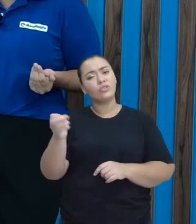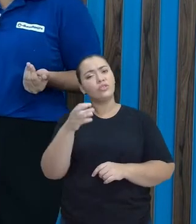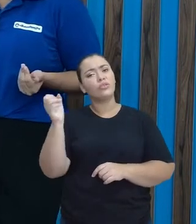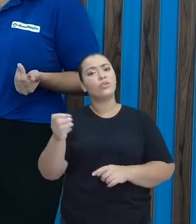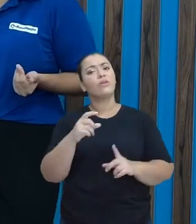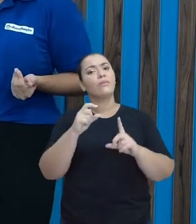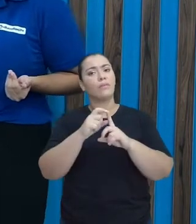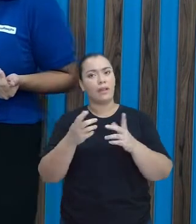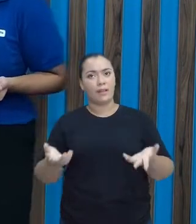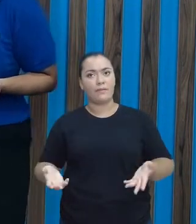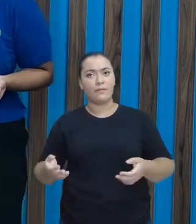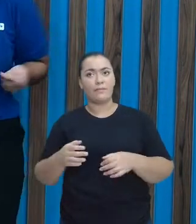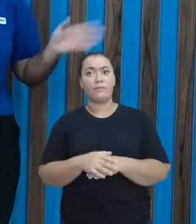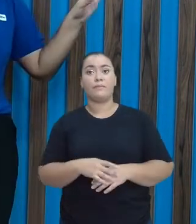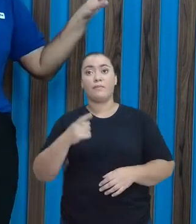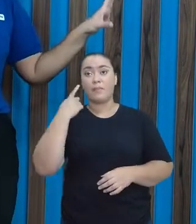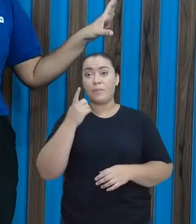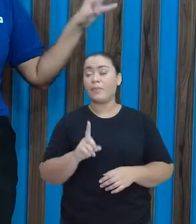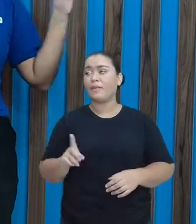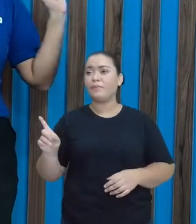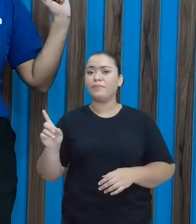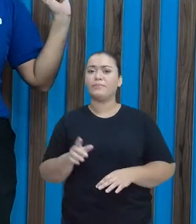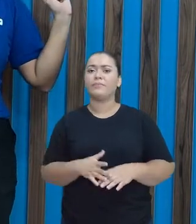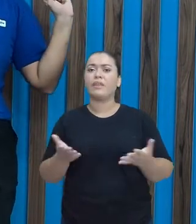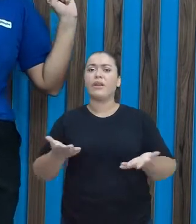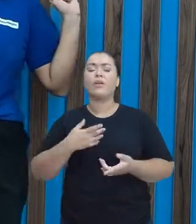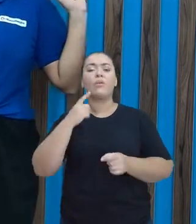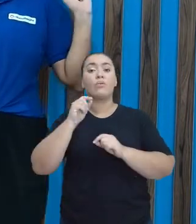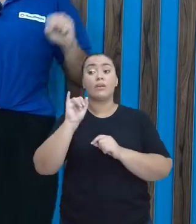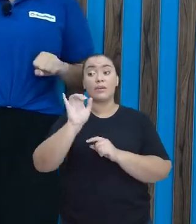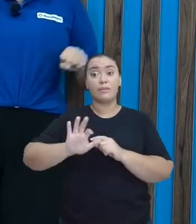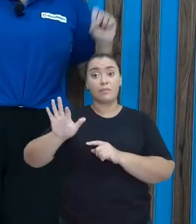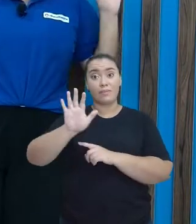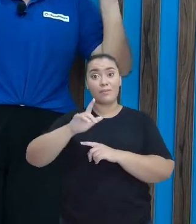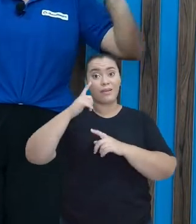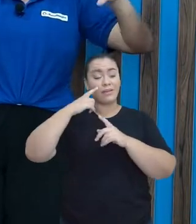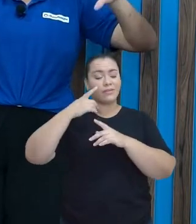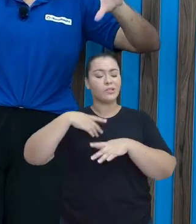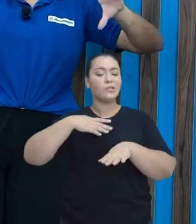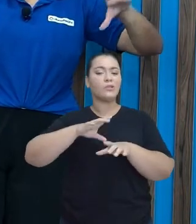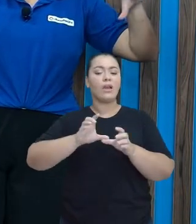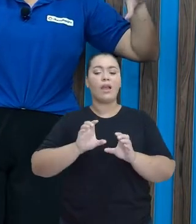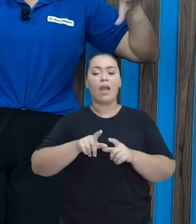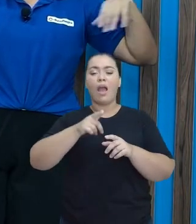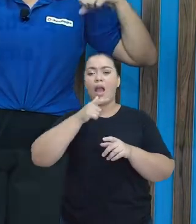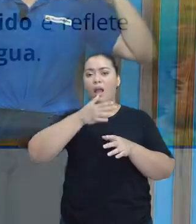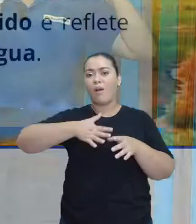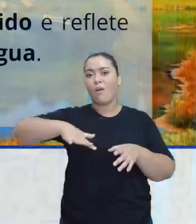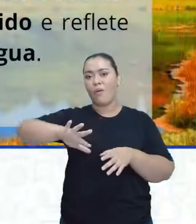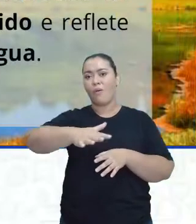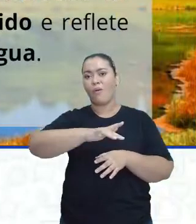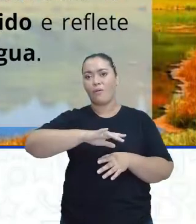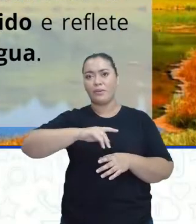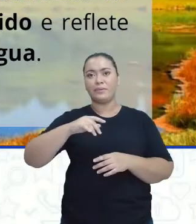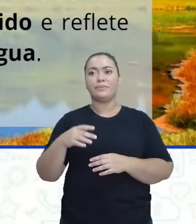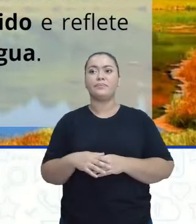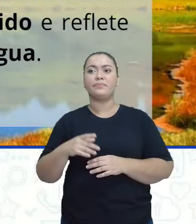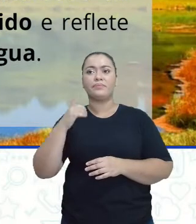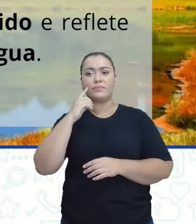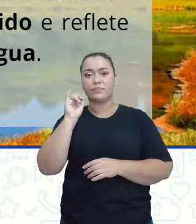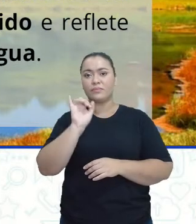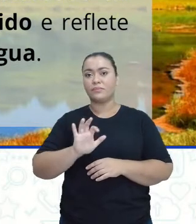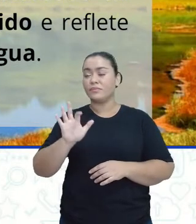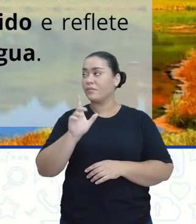não é mesmo? Então, ó, para a paisagem, eu vou pedir para a gente colocar a descrição na tela cheia para a